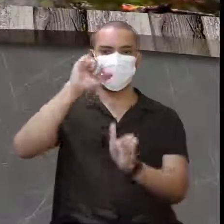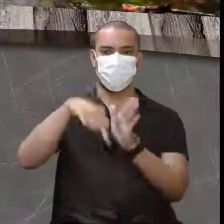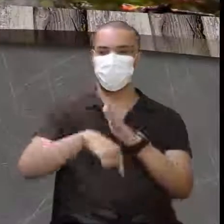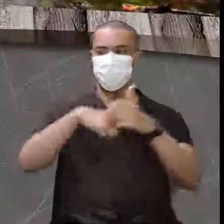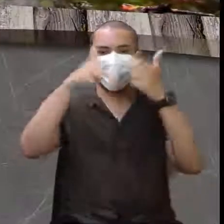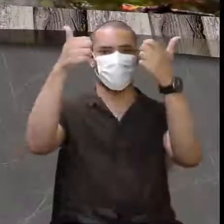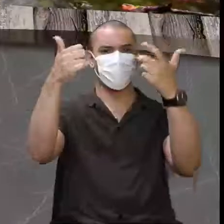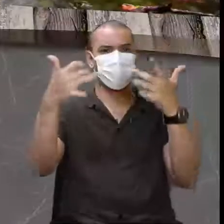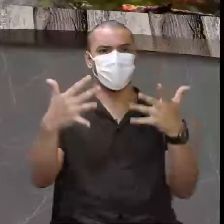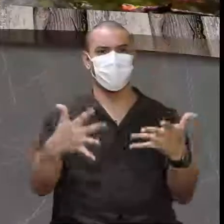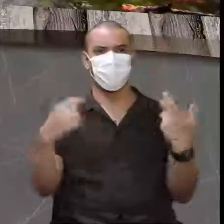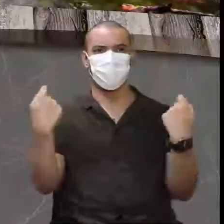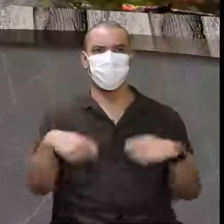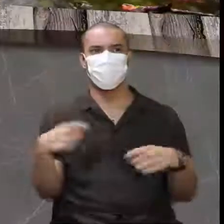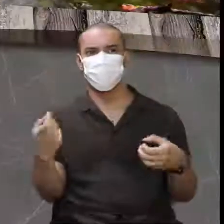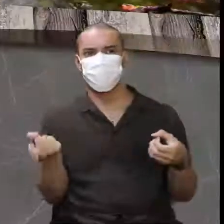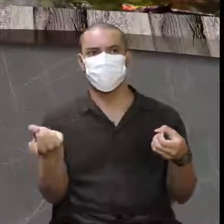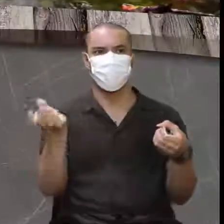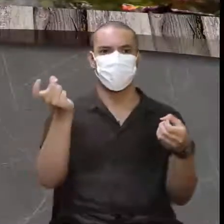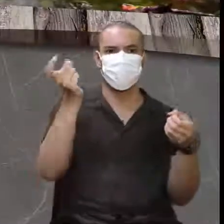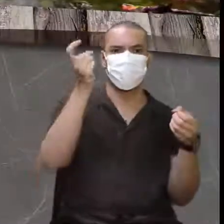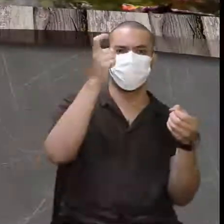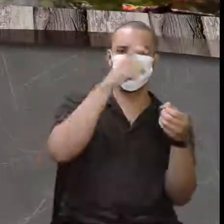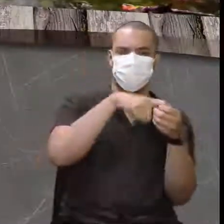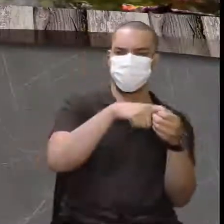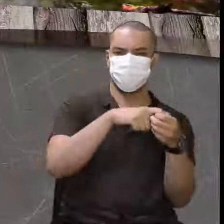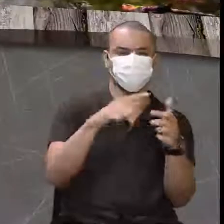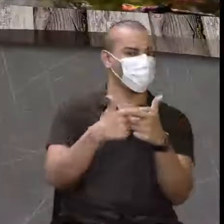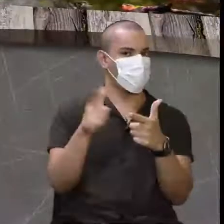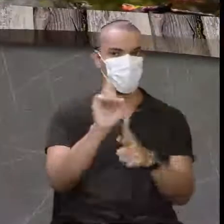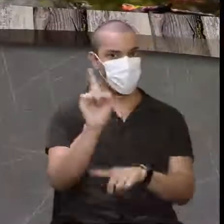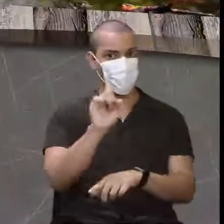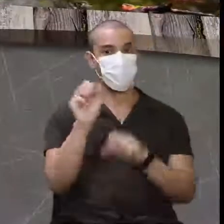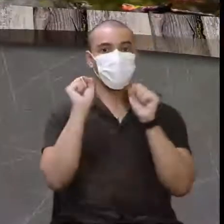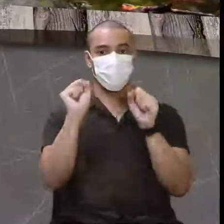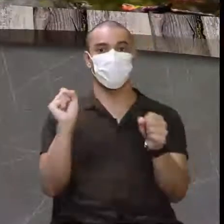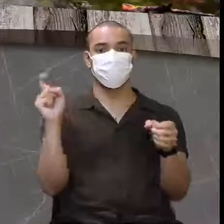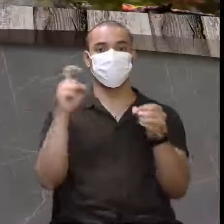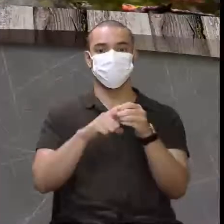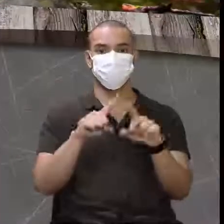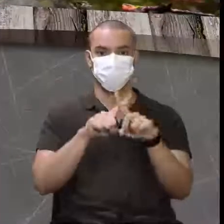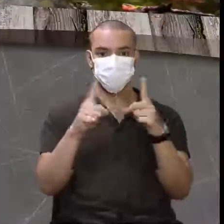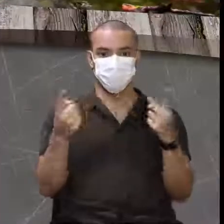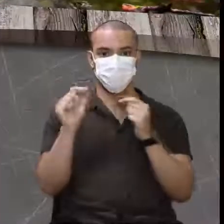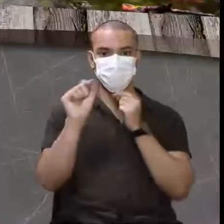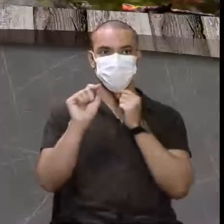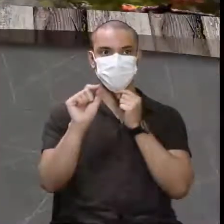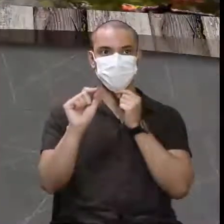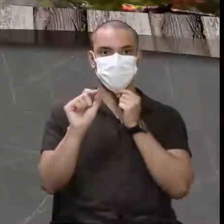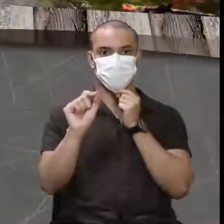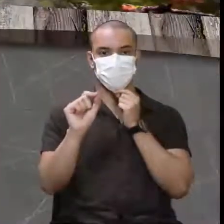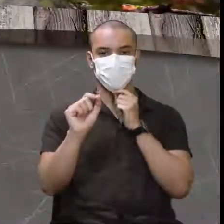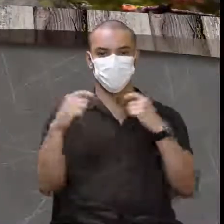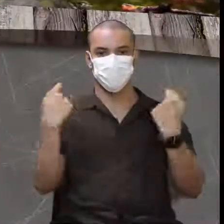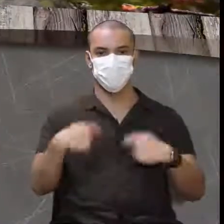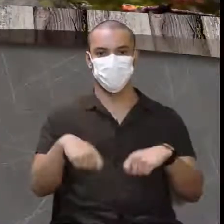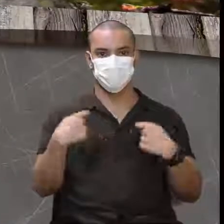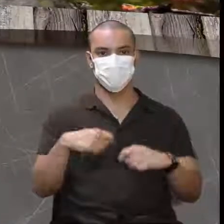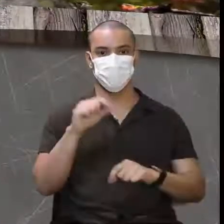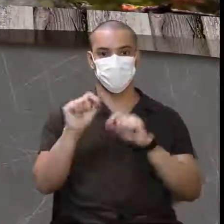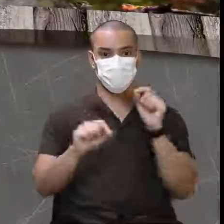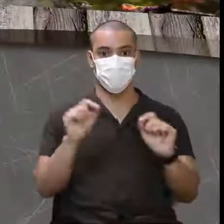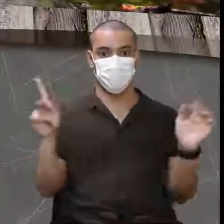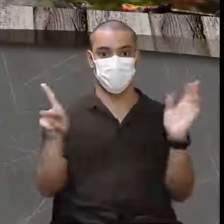você diga, vou ter que voltar lá naquele conceito. Não tem problema, você pode voltar tranquilamente, tá? Você pode voltar tranquilamente, mas você